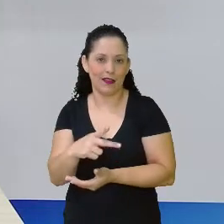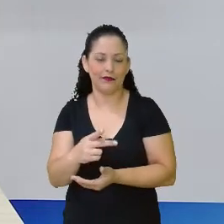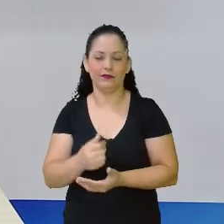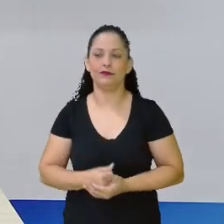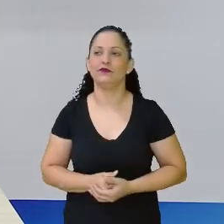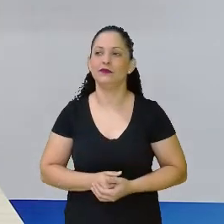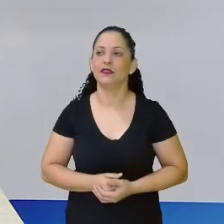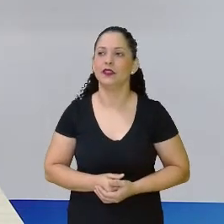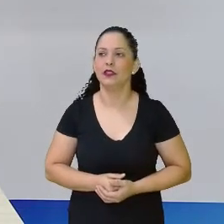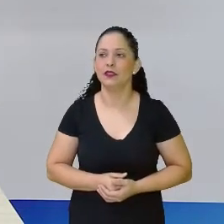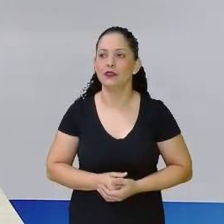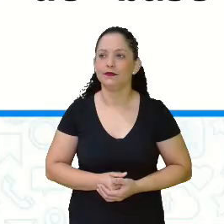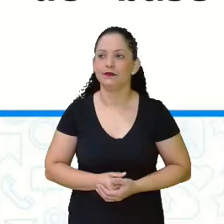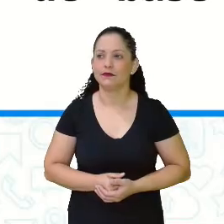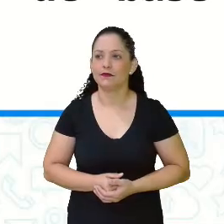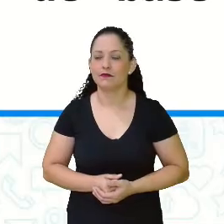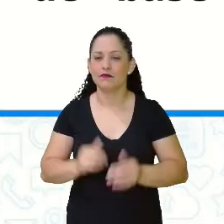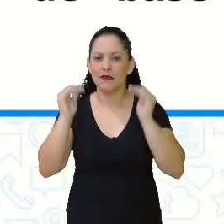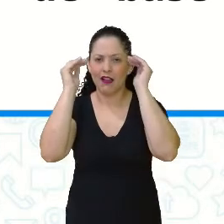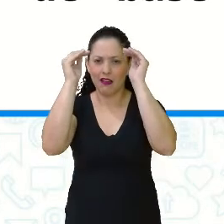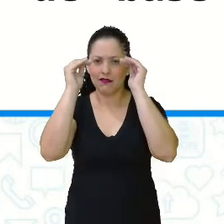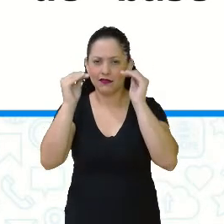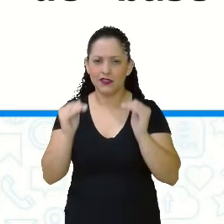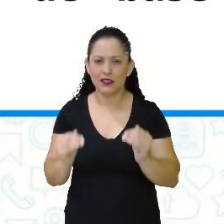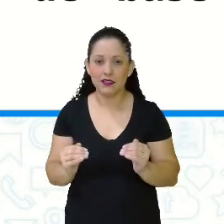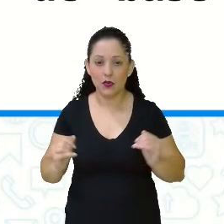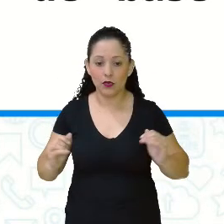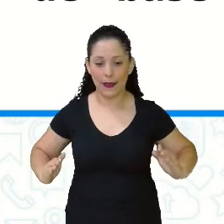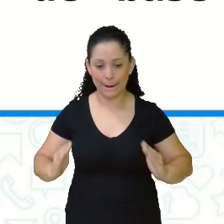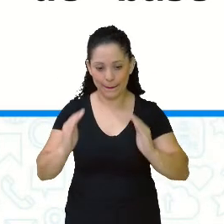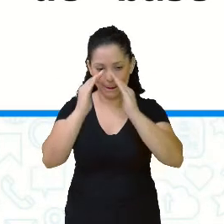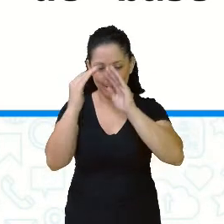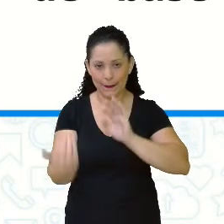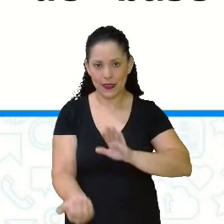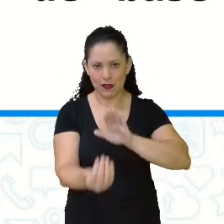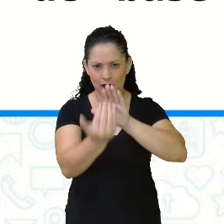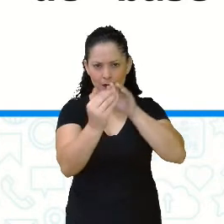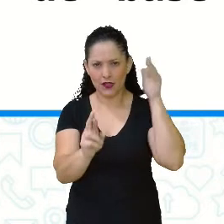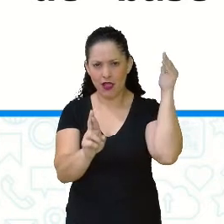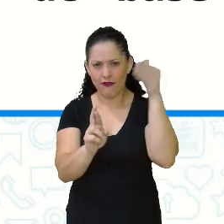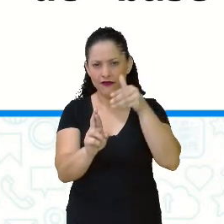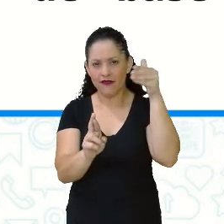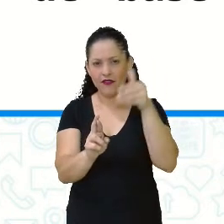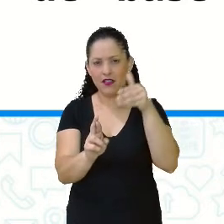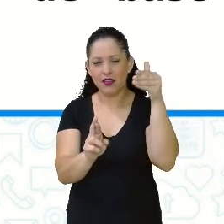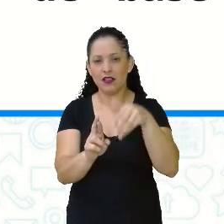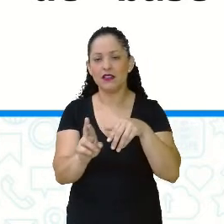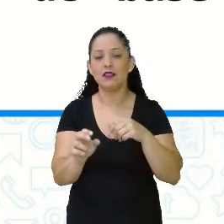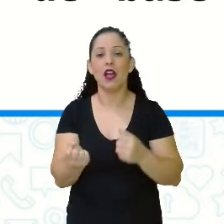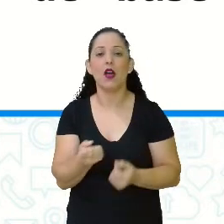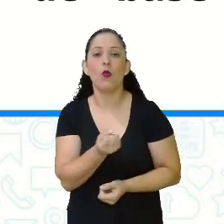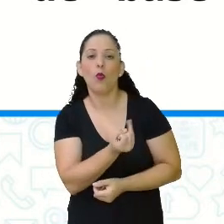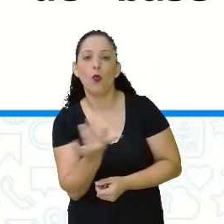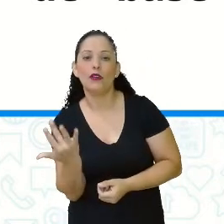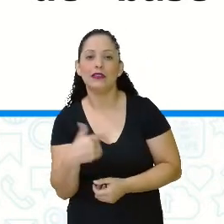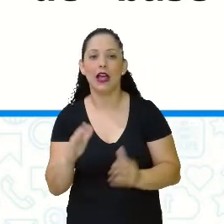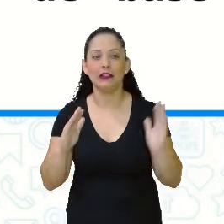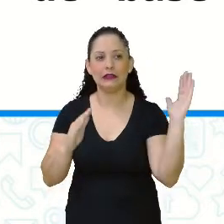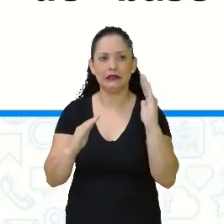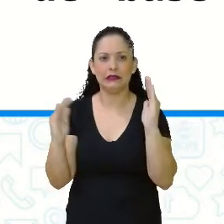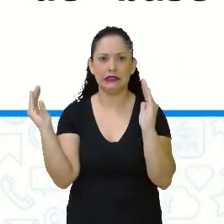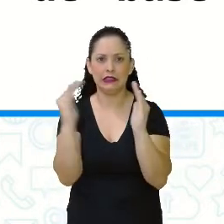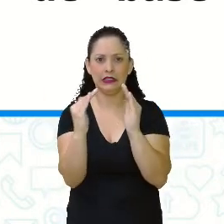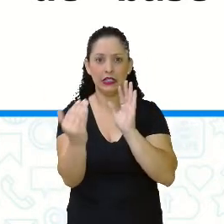pirâmide. A classificação das pirâmides é feita tendo como referência o número de lados que sua base possui.